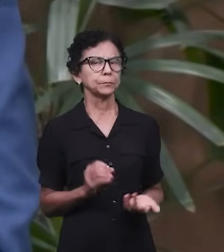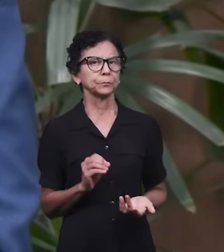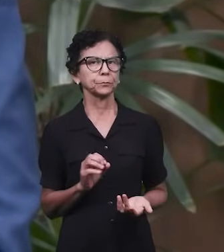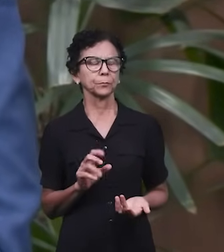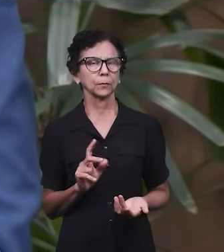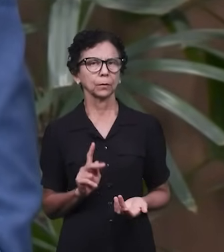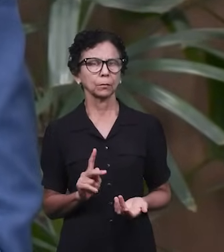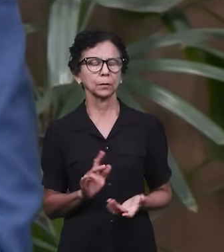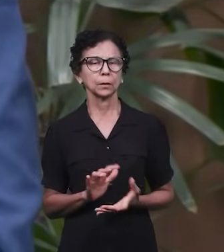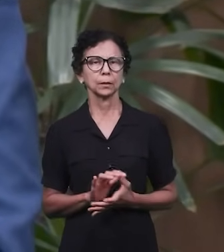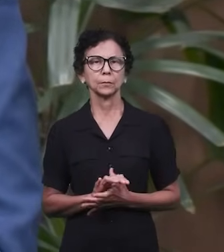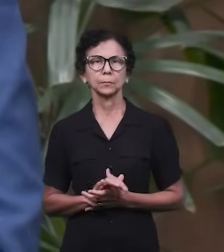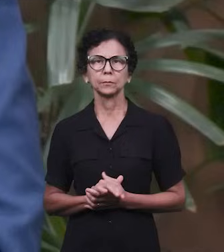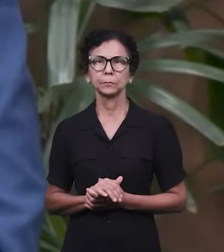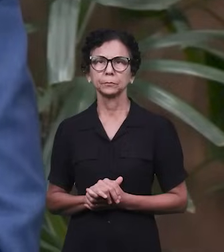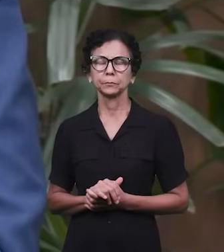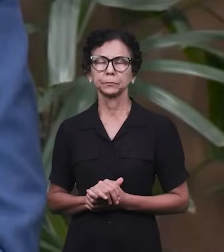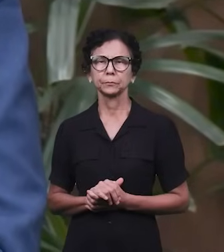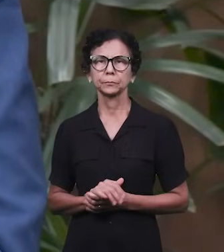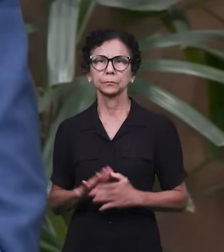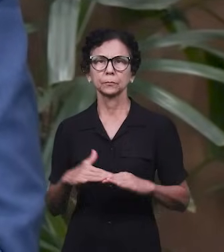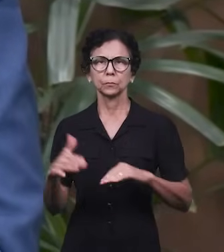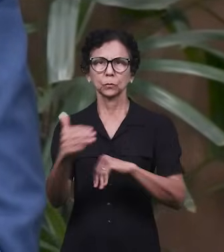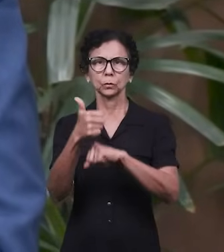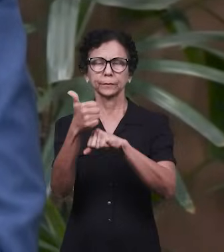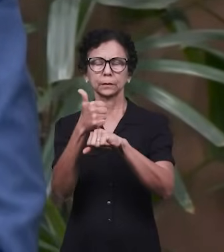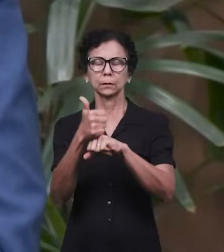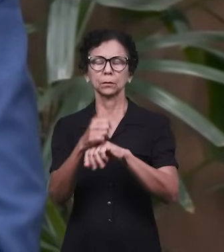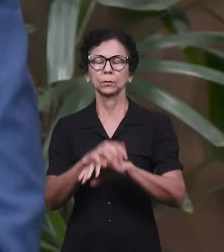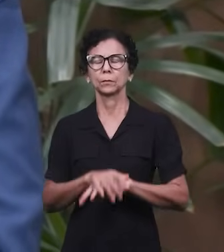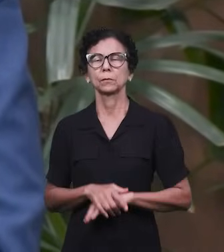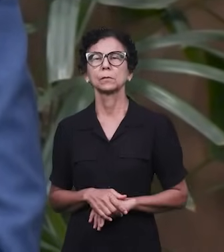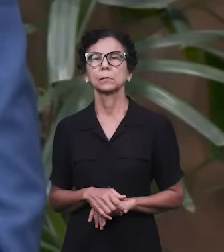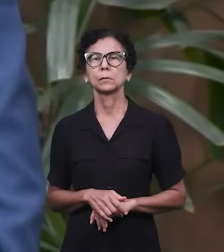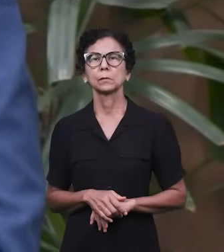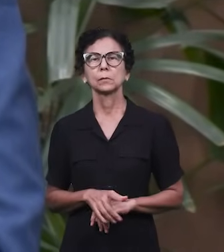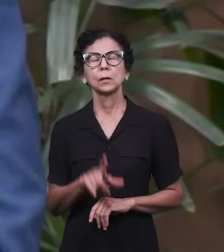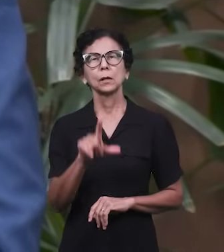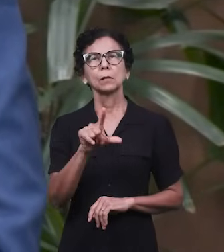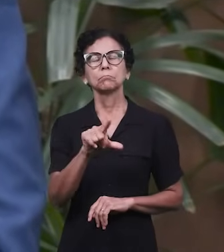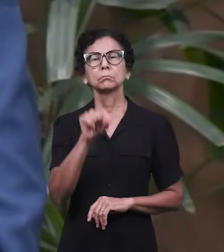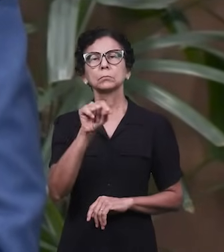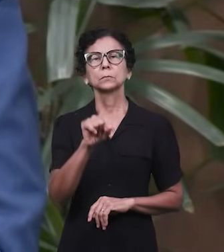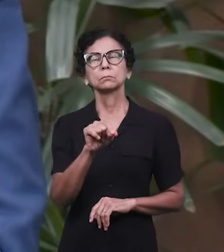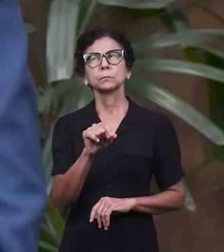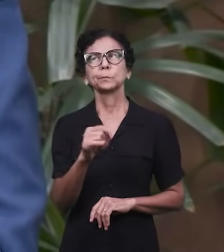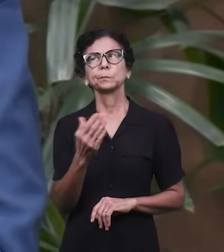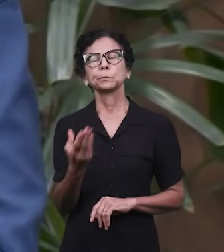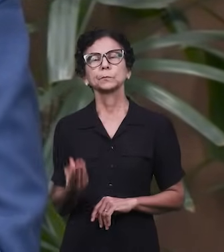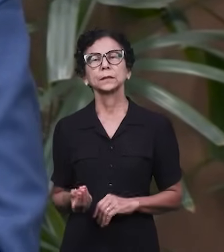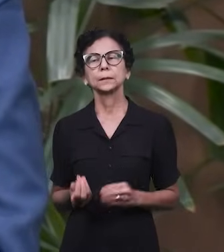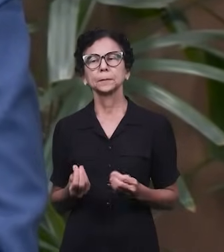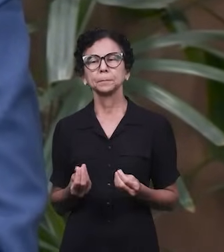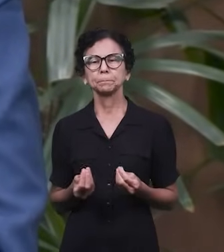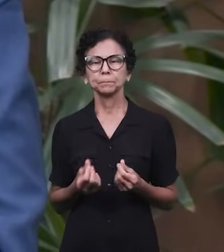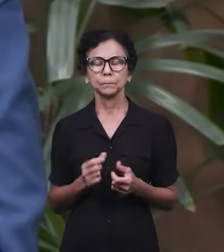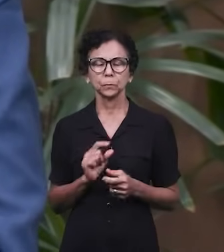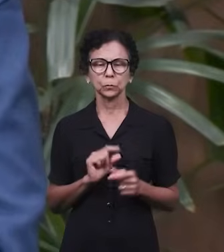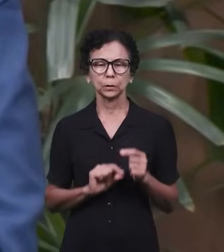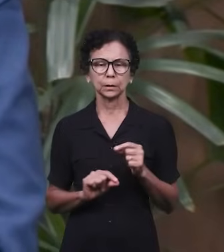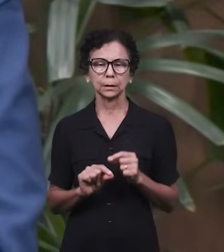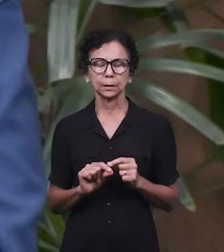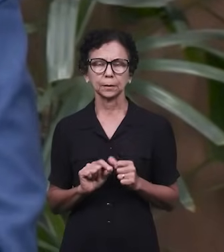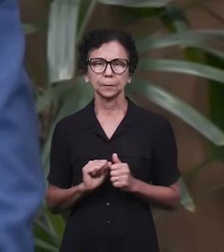da vida profissional, ela é uma situação que, para o servo, ela tem que